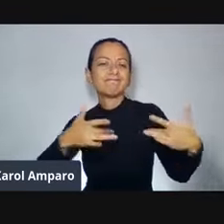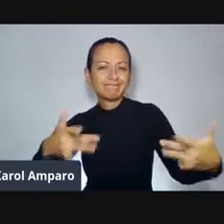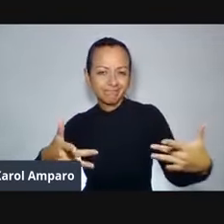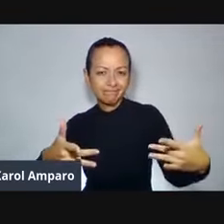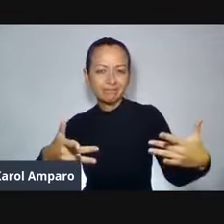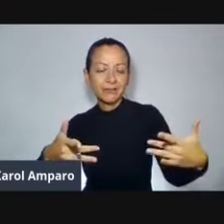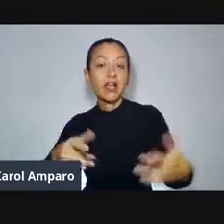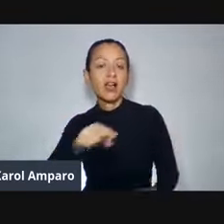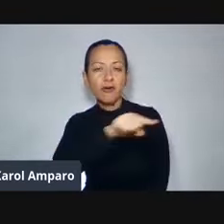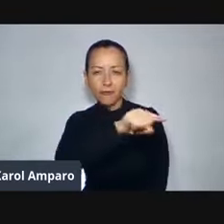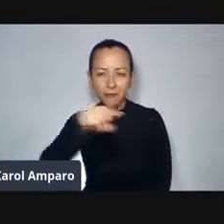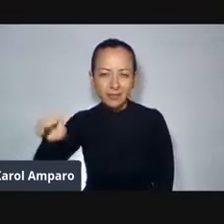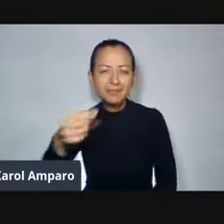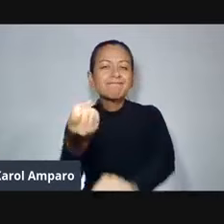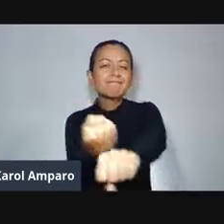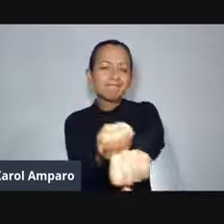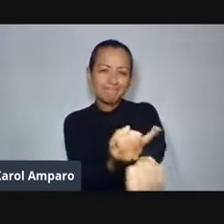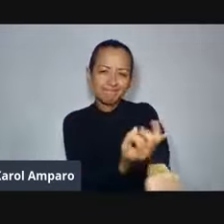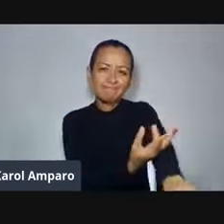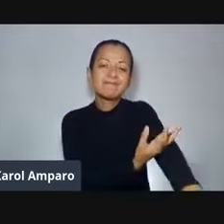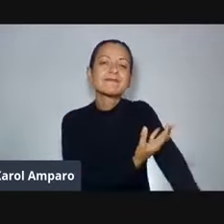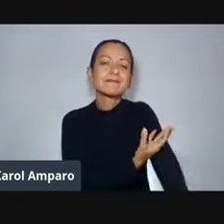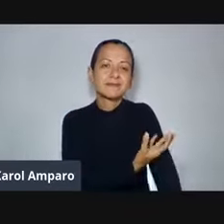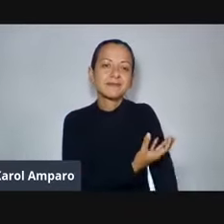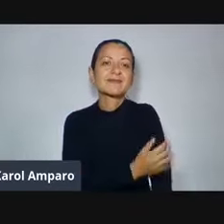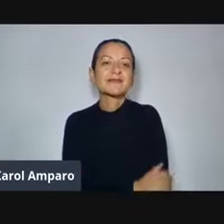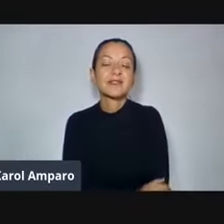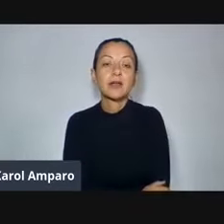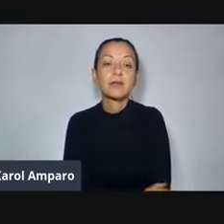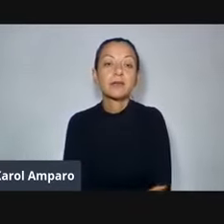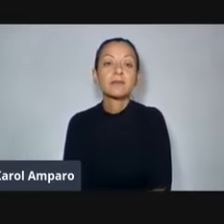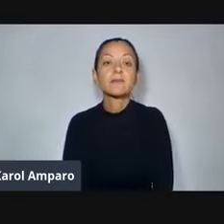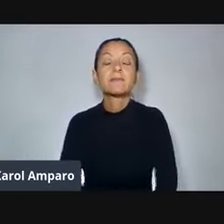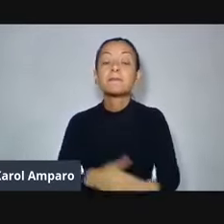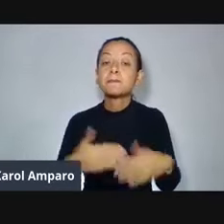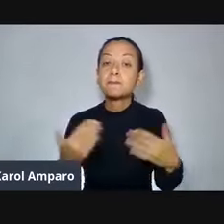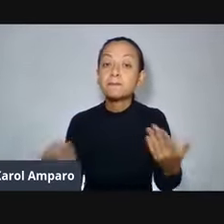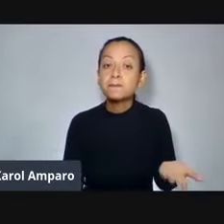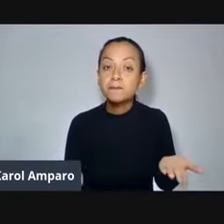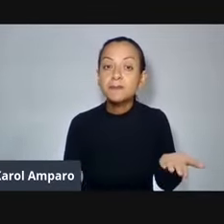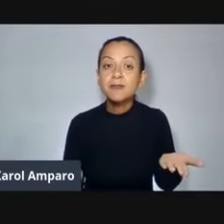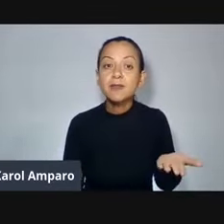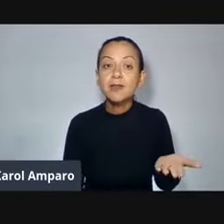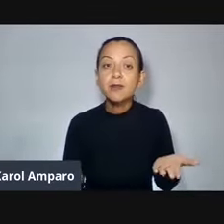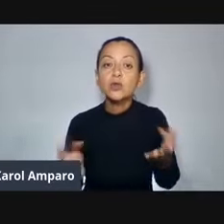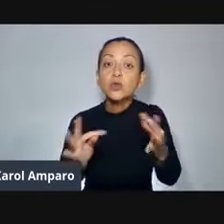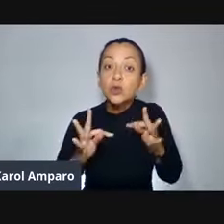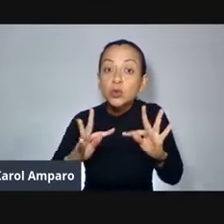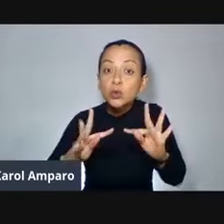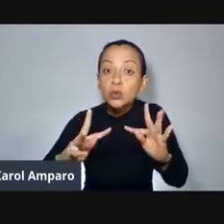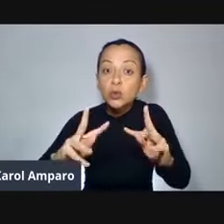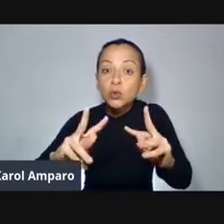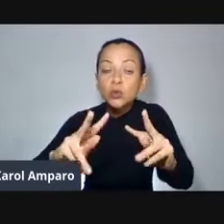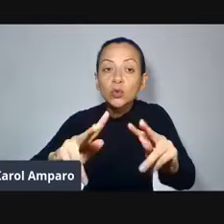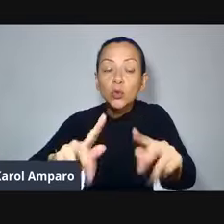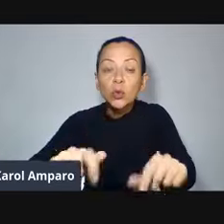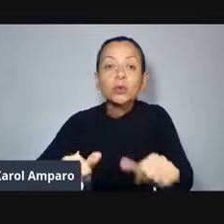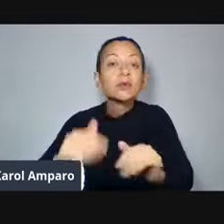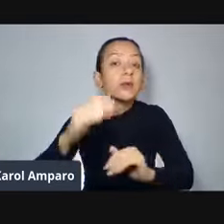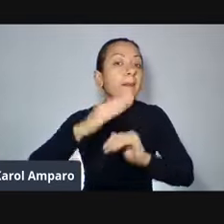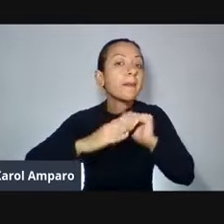emocionados. Então, todos que estão agora, vamos praticar o exercício